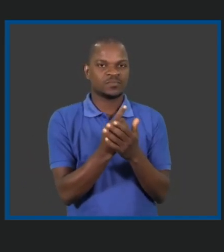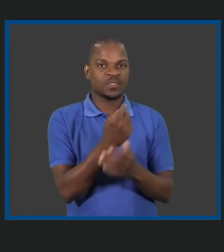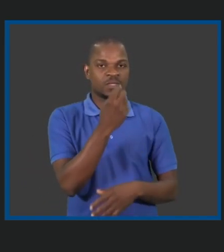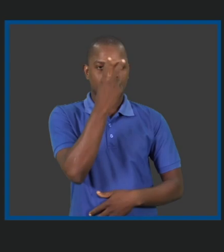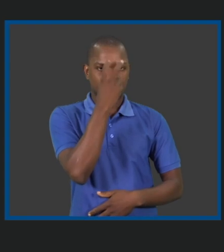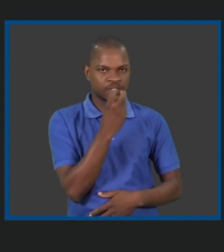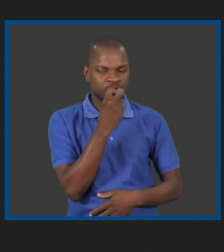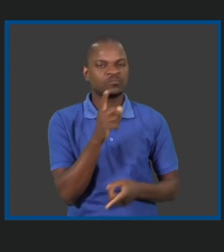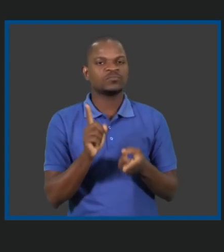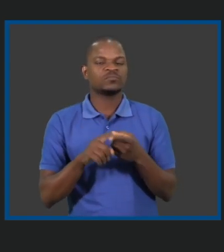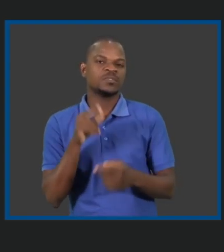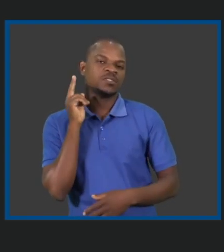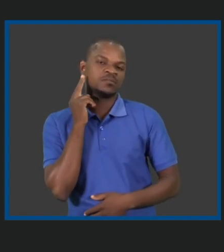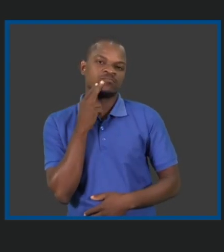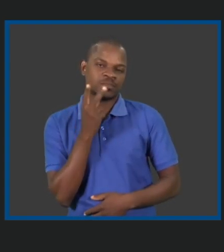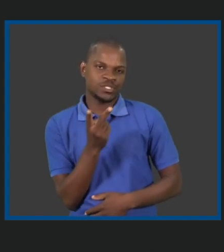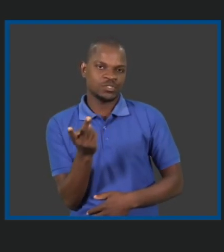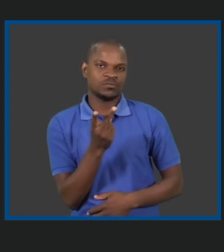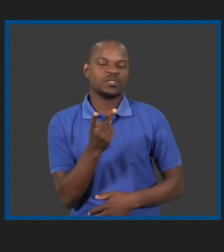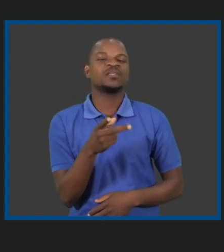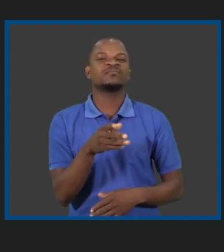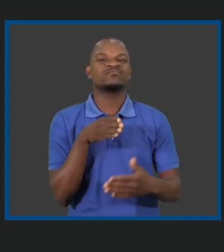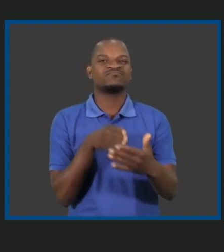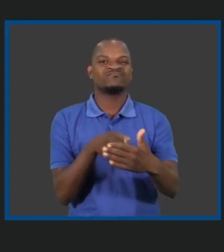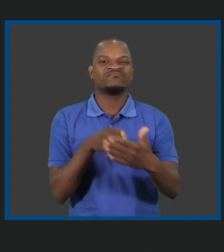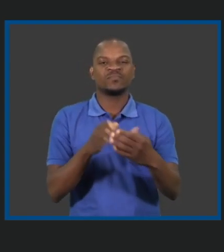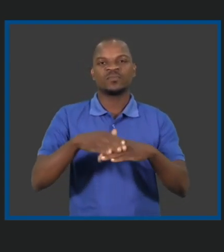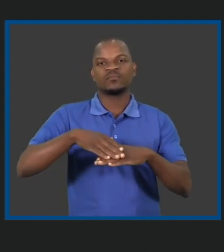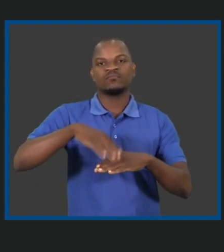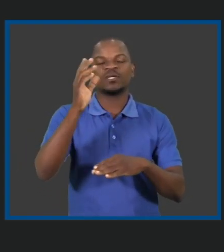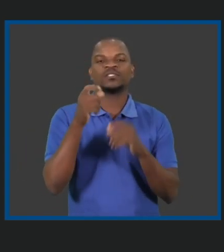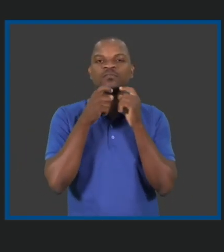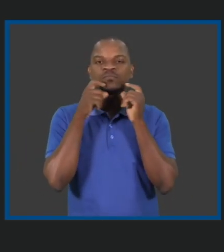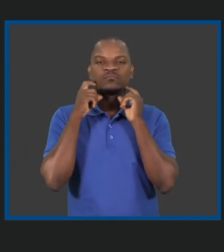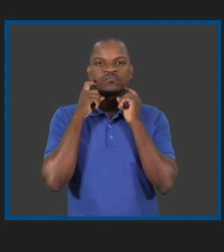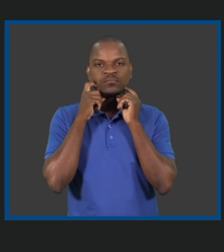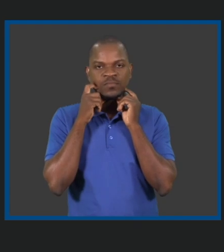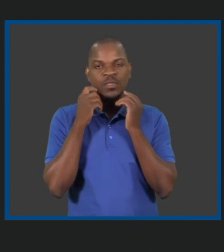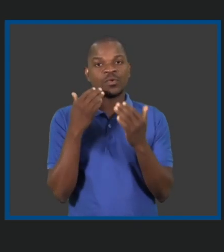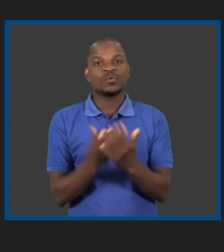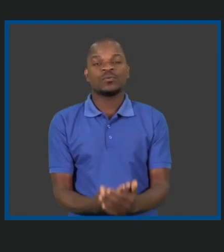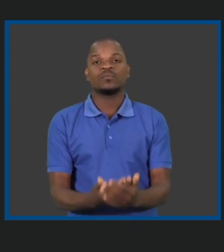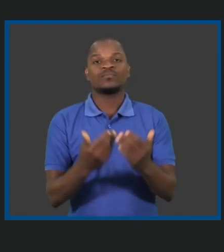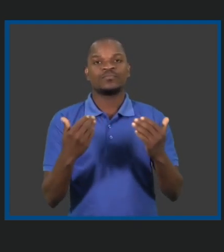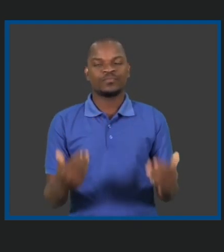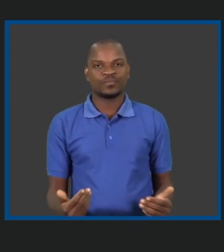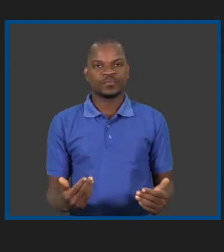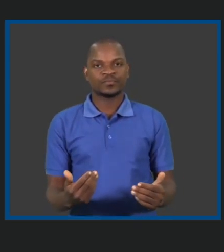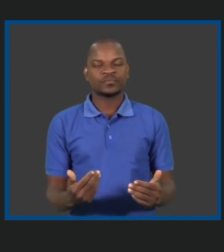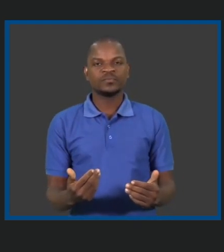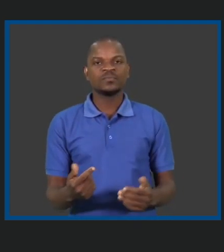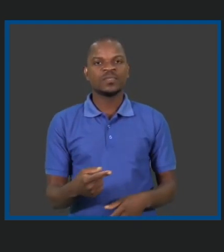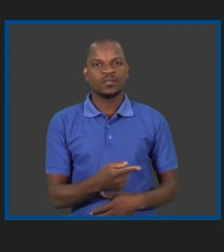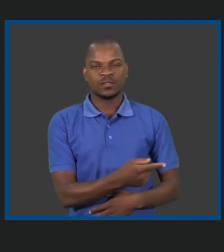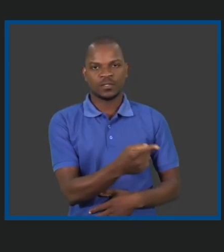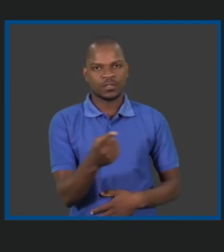a auditiva tem sido a mais problemática no nosso país em termos de atendimento digo isso porque